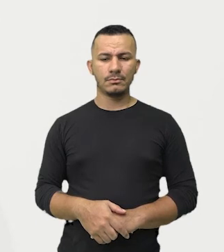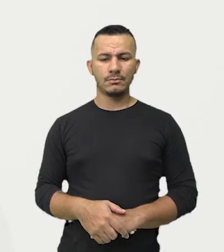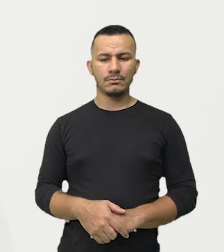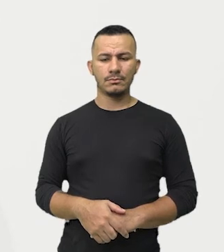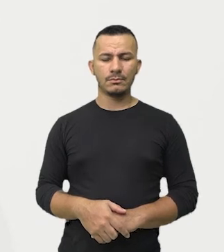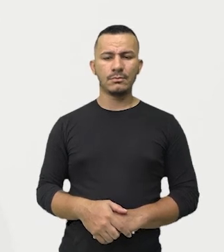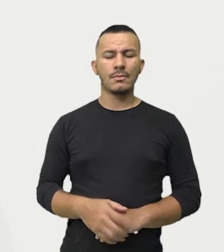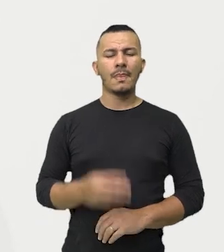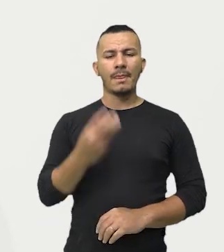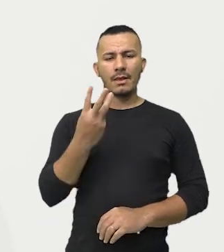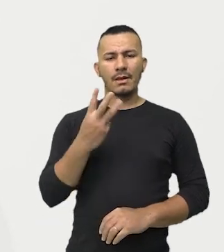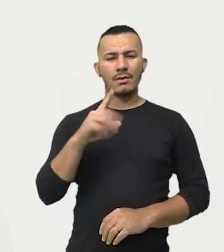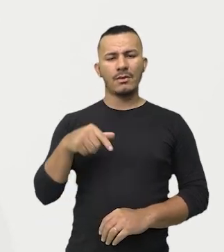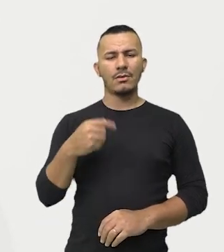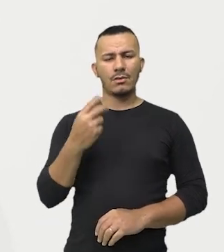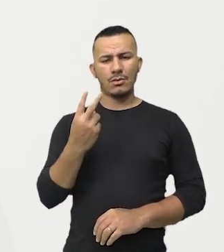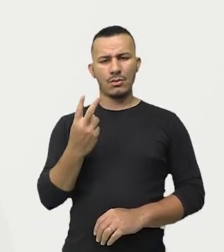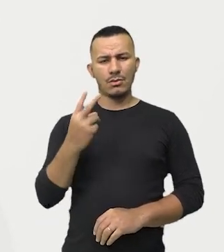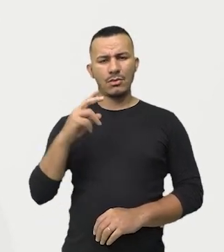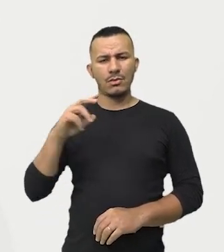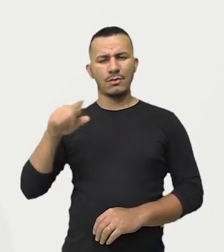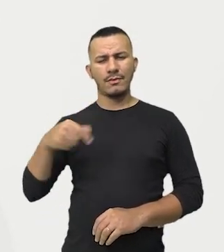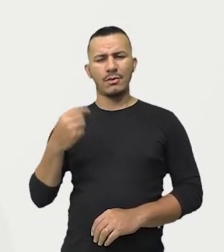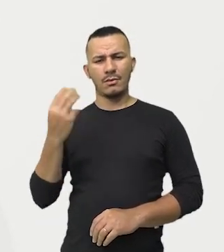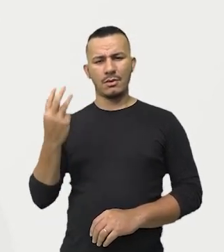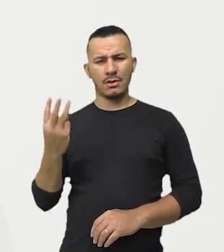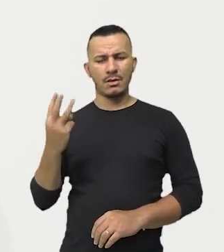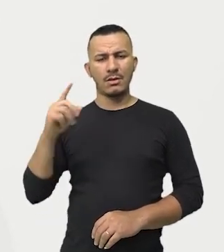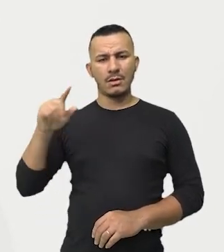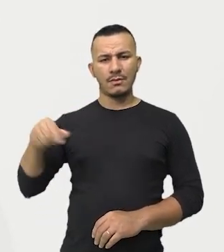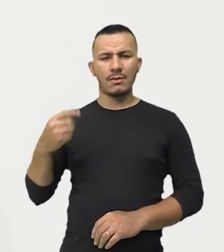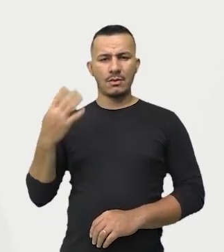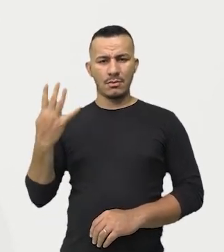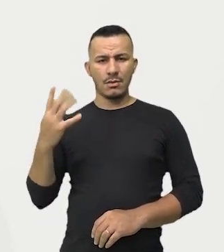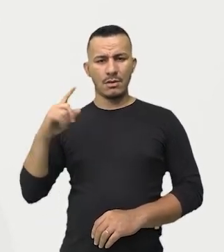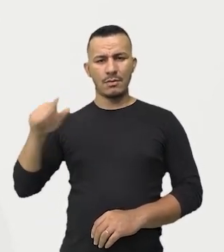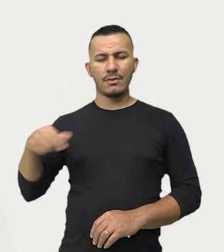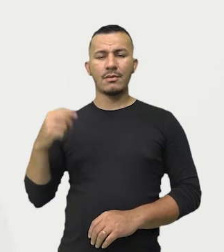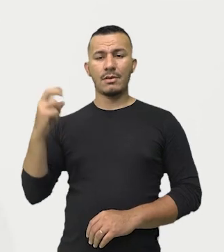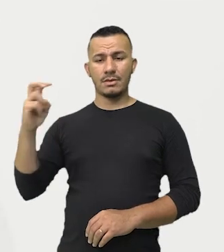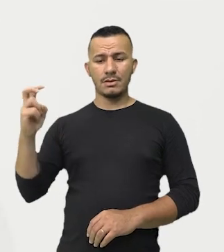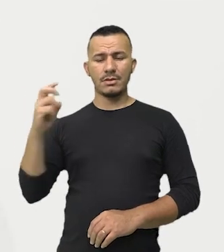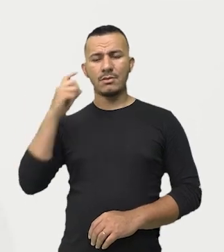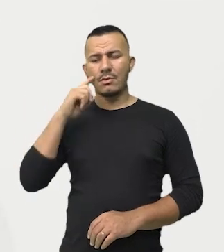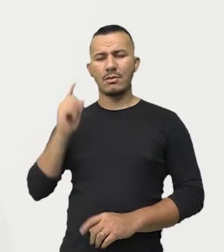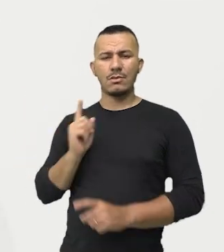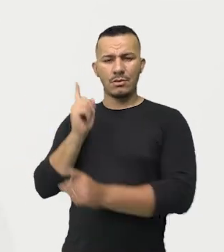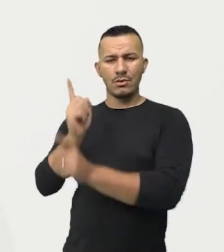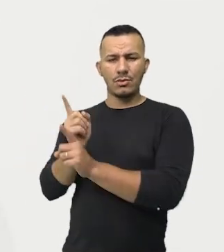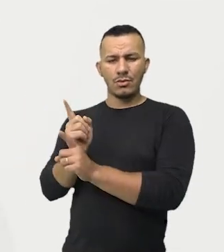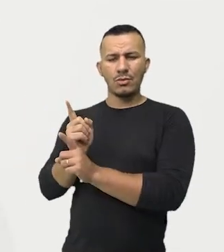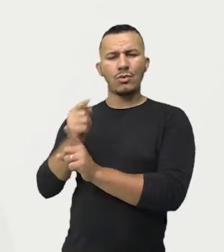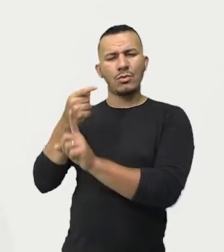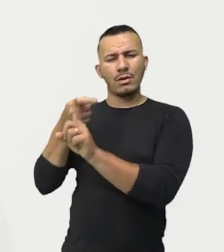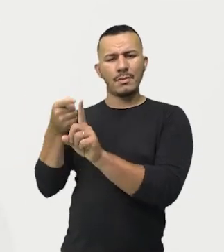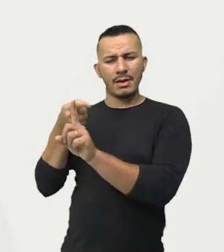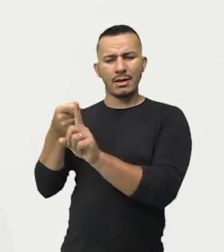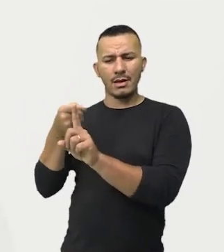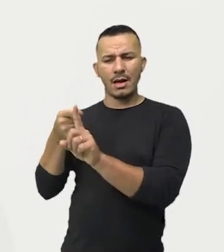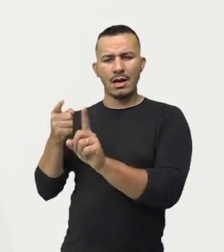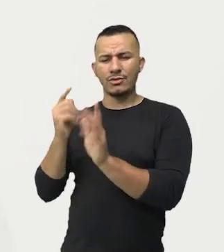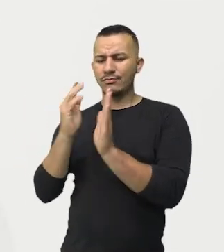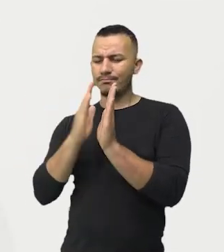(3,1, 2, 3, 4 e 5. Esse número vai estar bem na metade